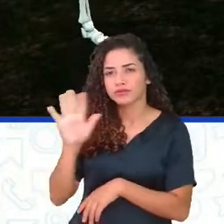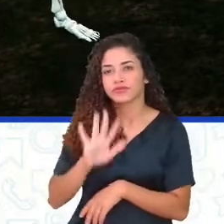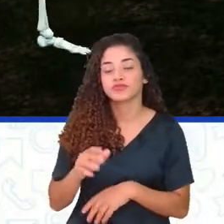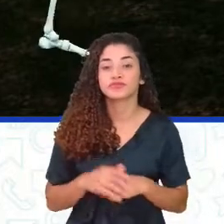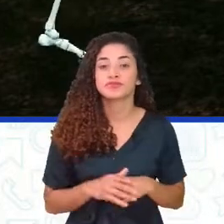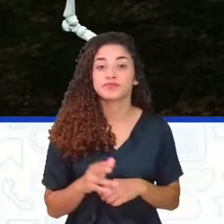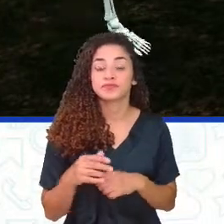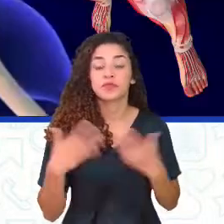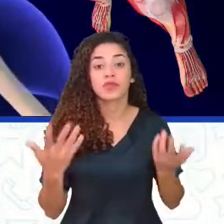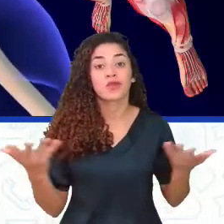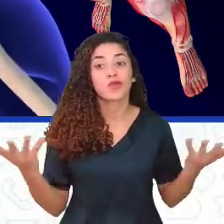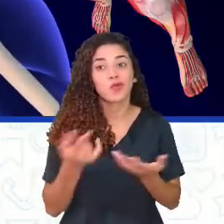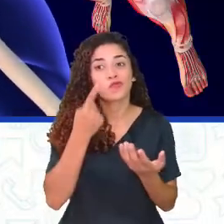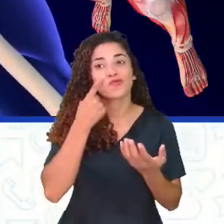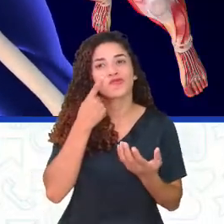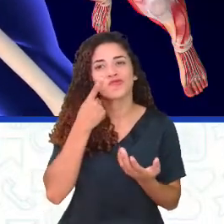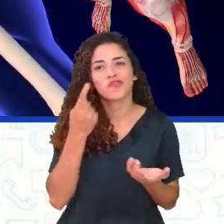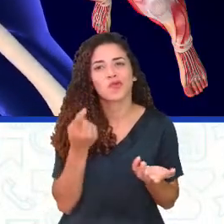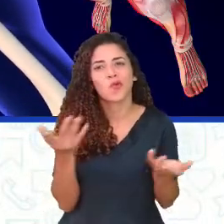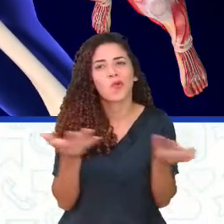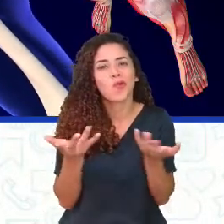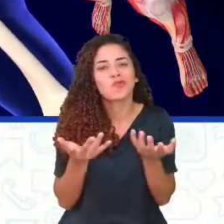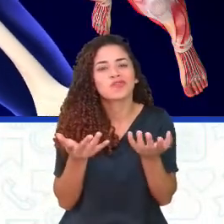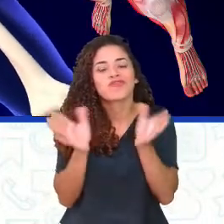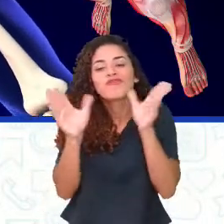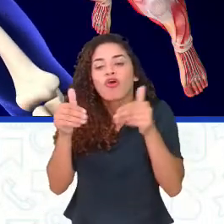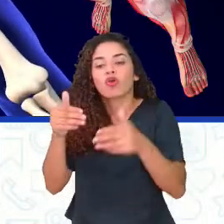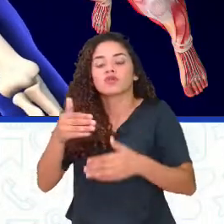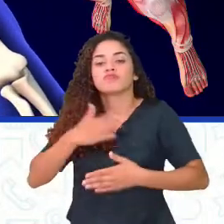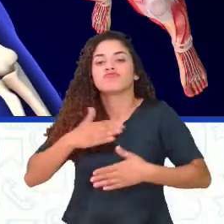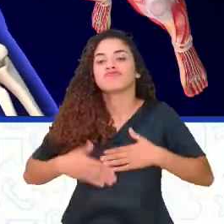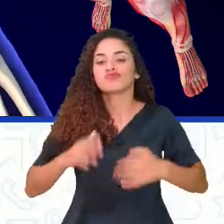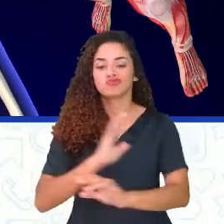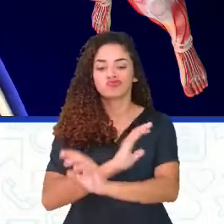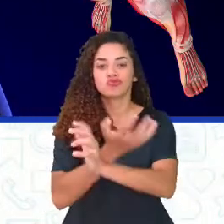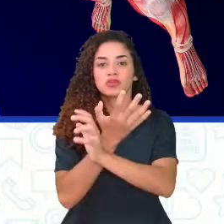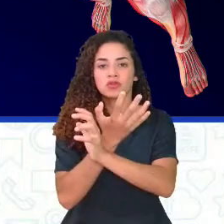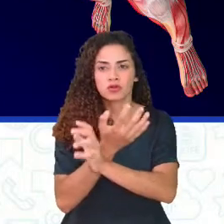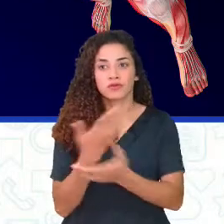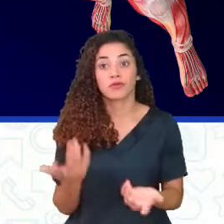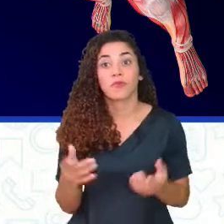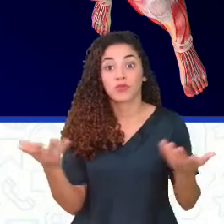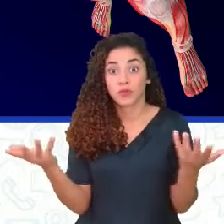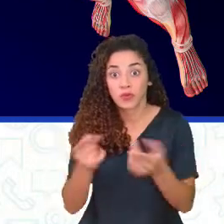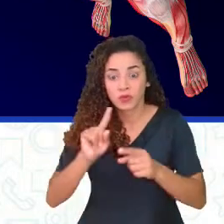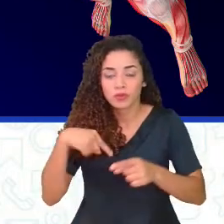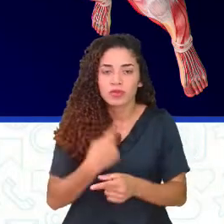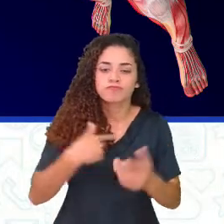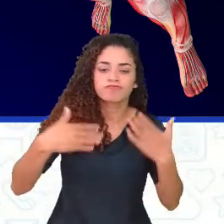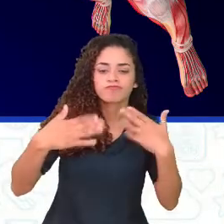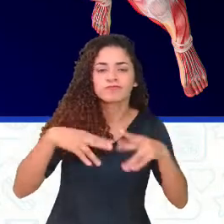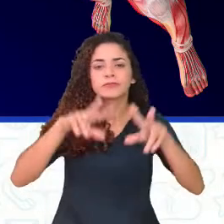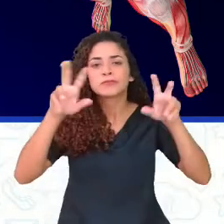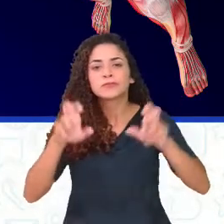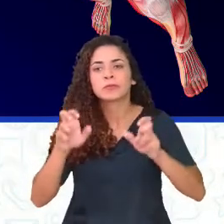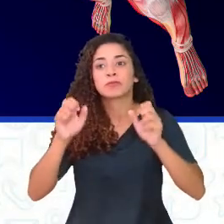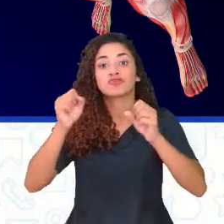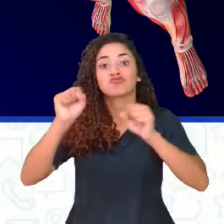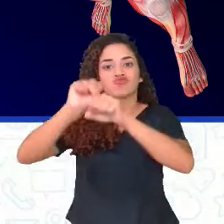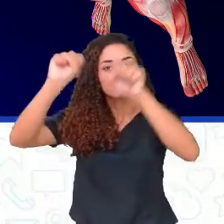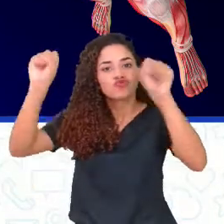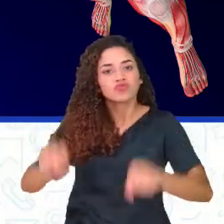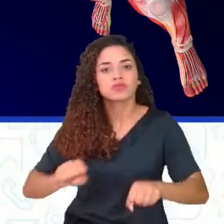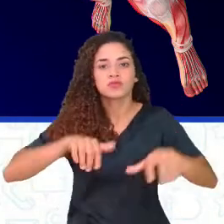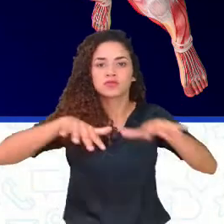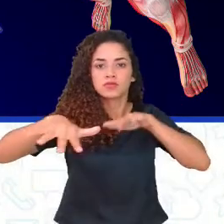ver o que é que a gente tem para hoje em relação ao esqueleto. Então, nós estamos falando aí do sistema locomotor. E quando falamos